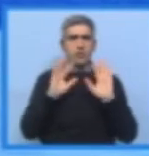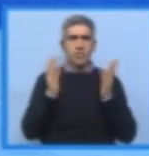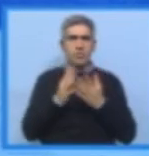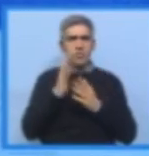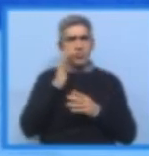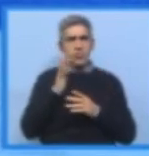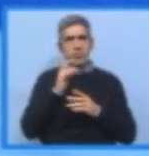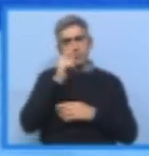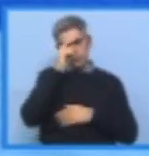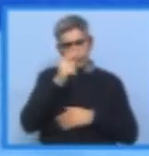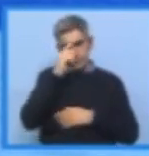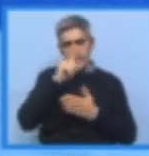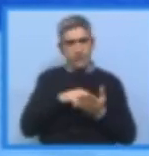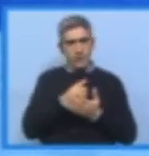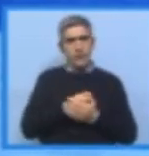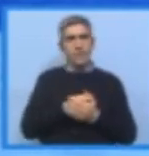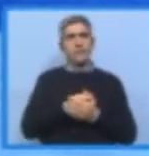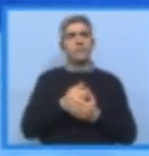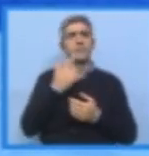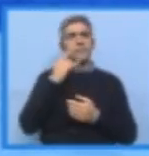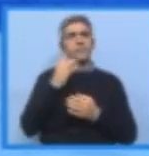geral, com